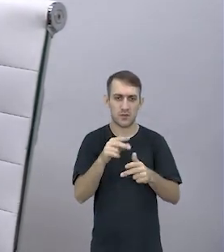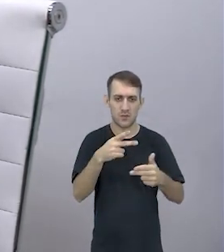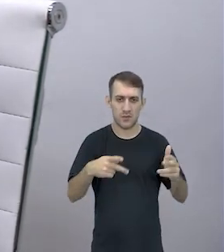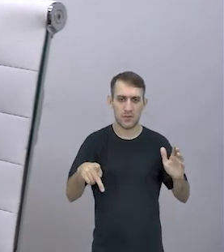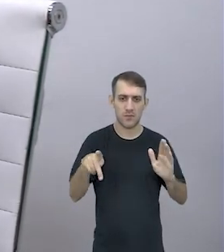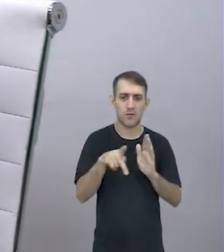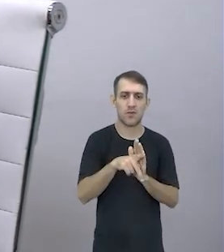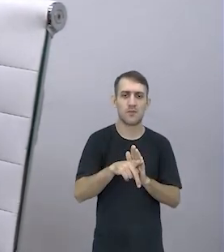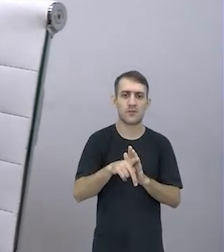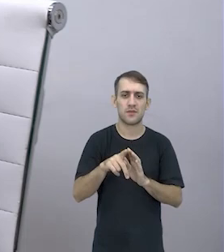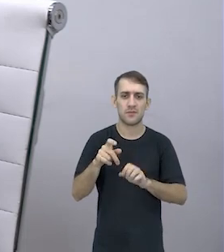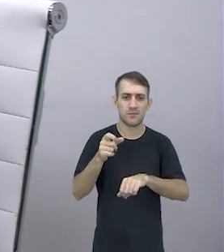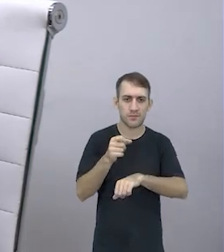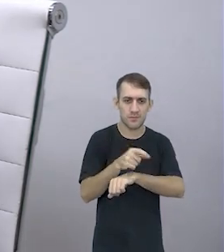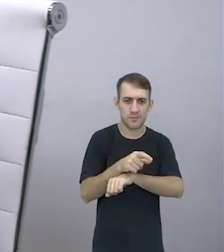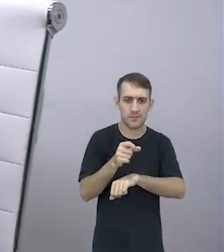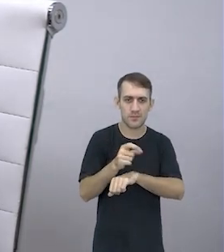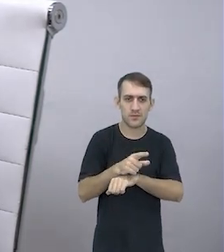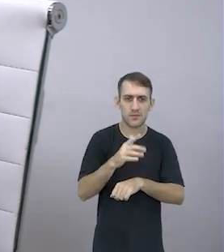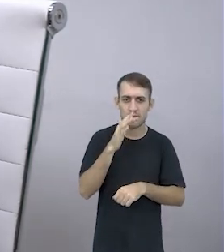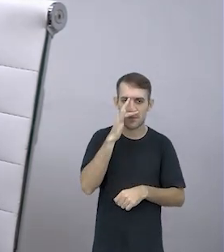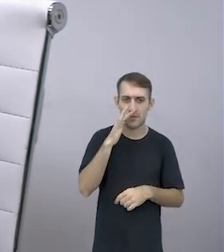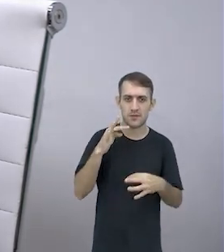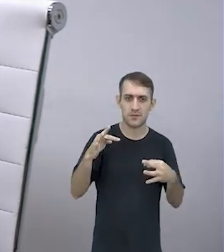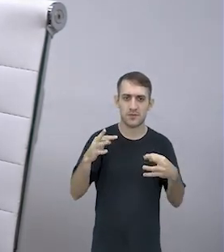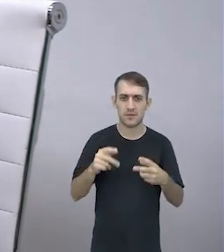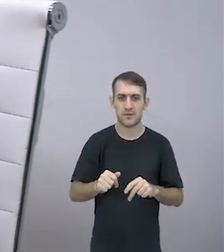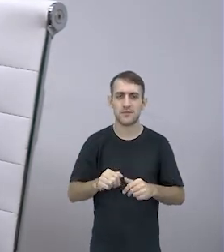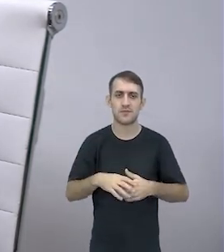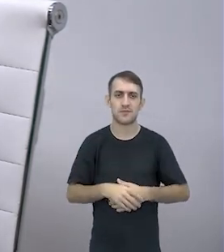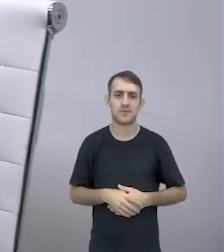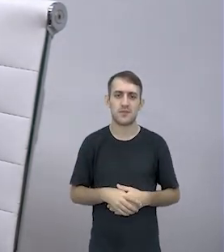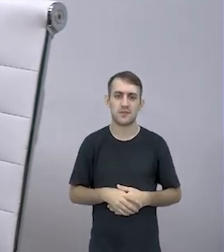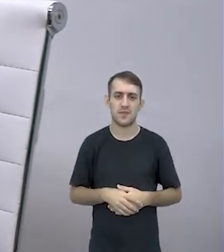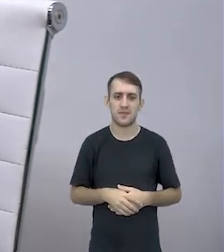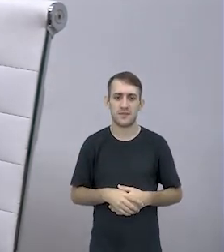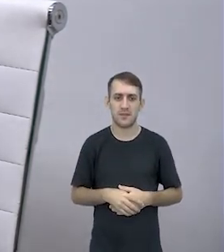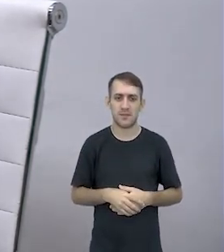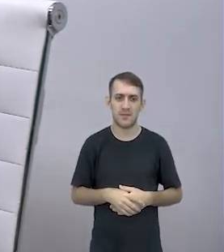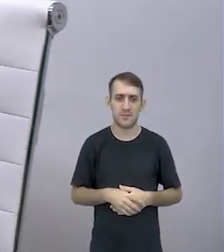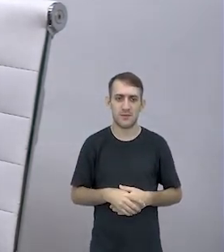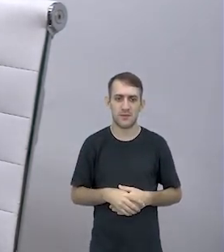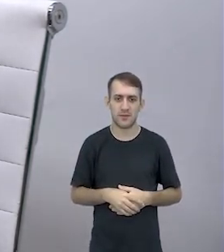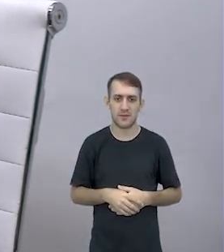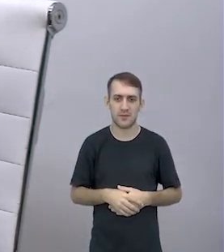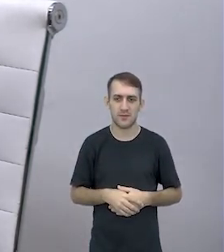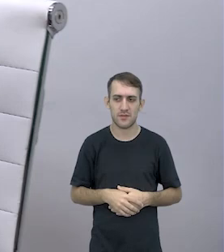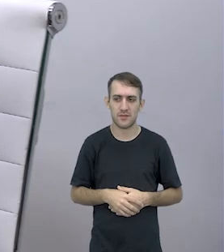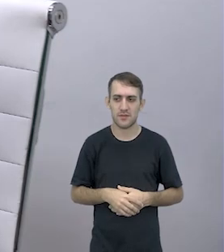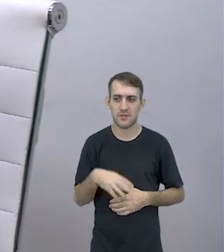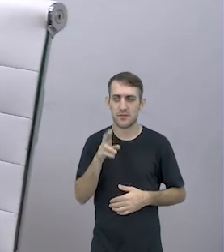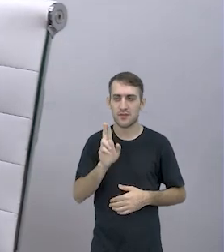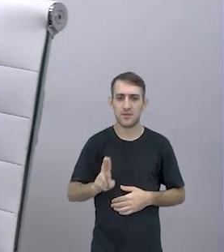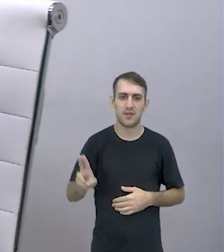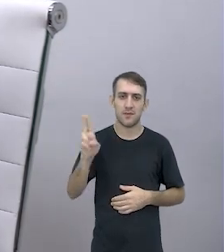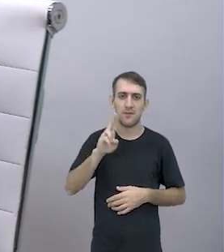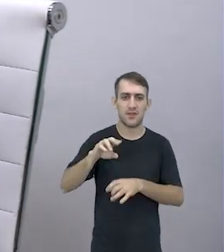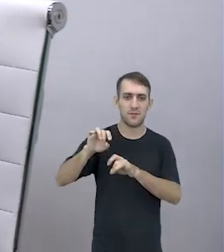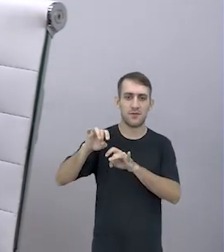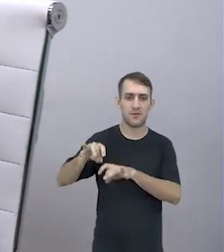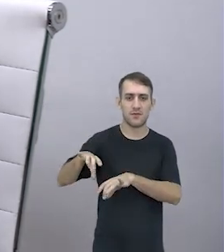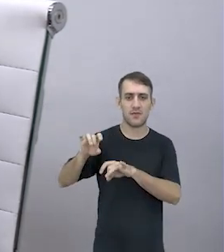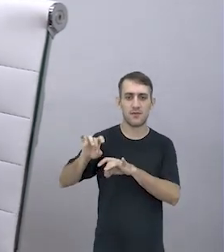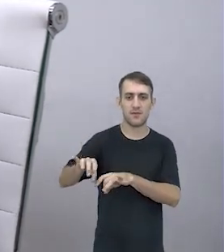plantas. Com essa mesma técnica, fazendo uso dessa técnica. Foi recentemente, essa